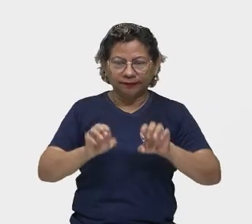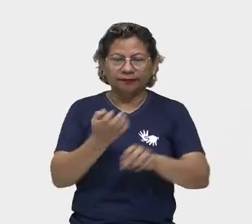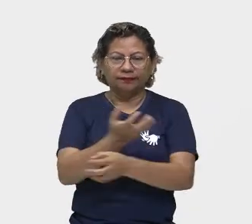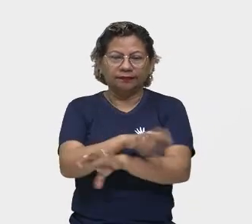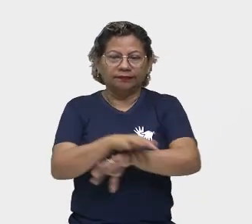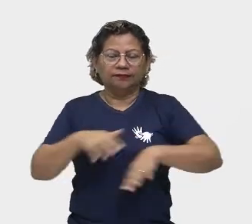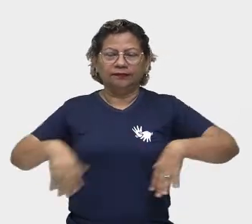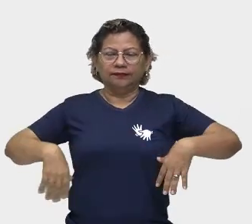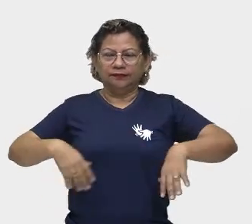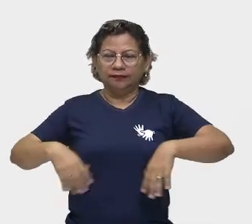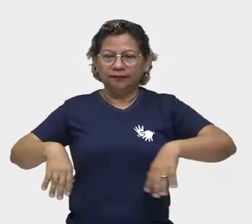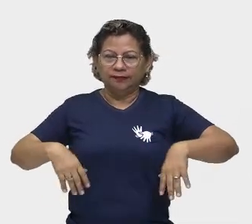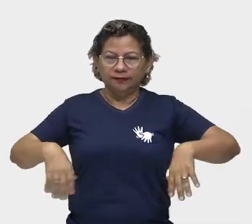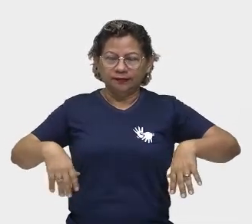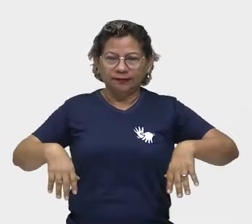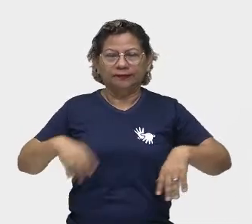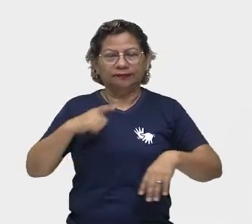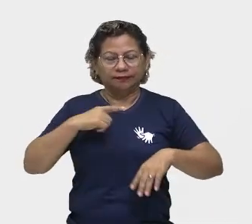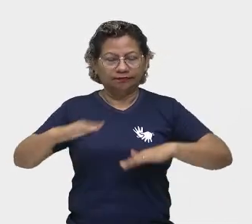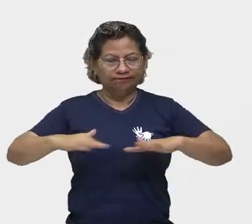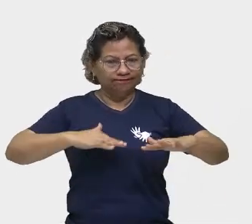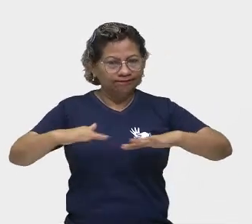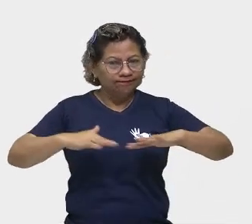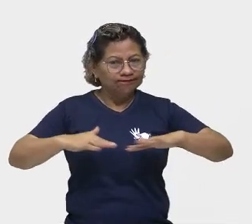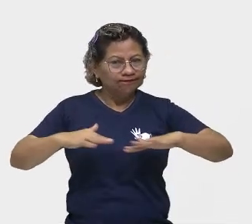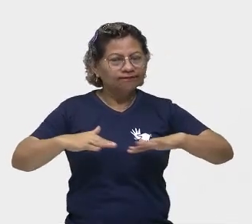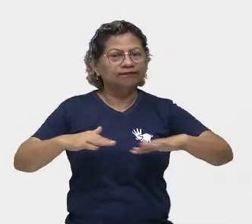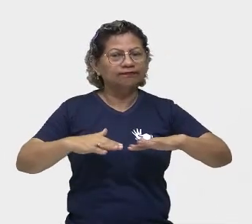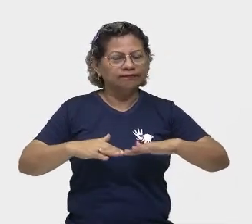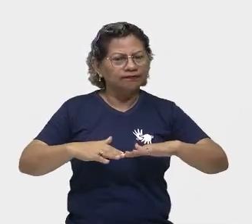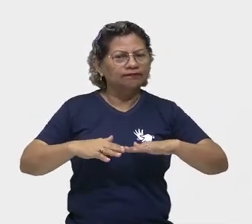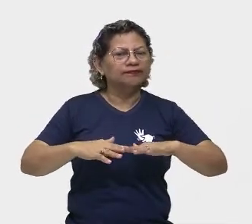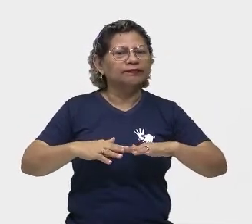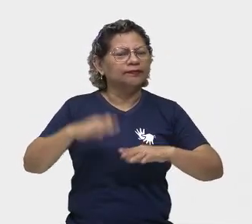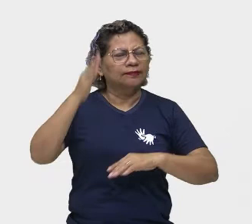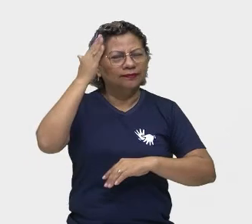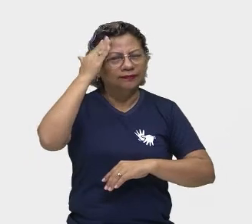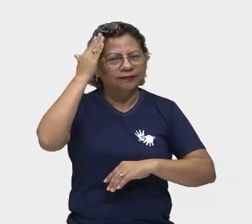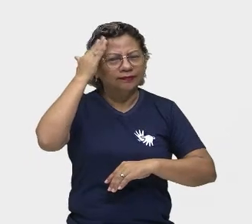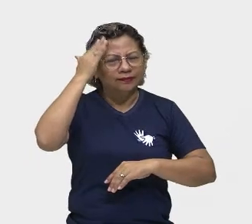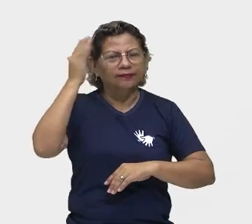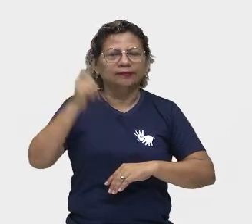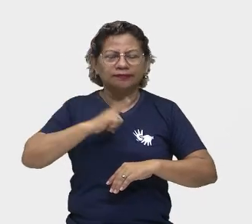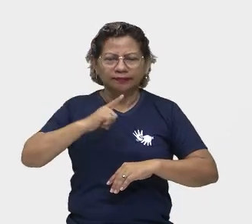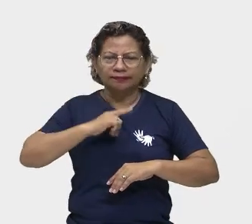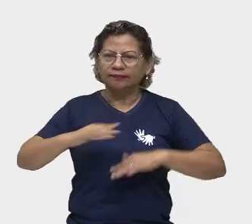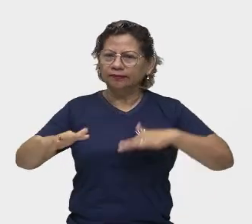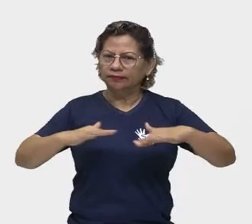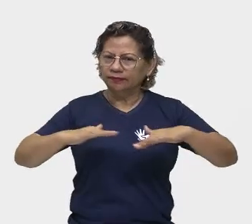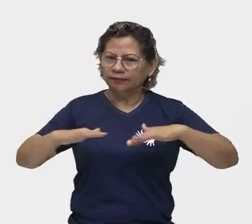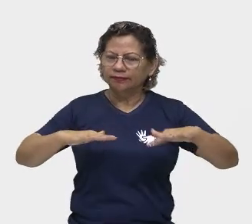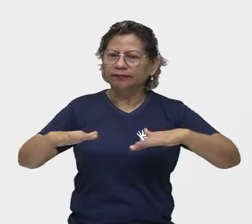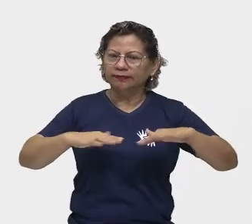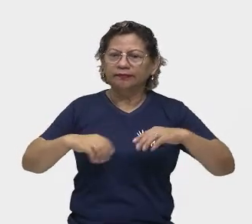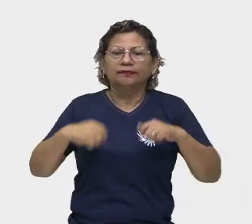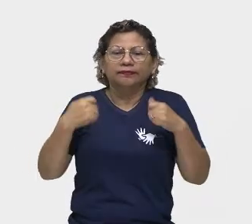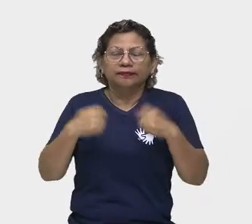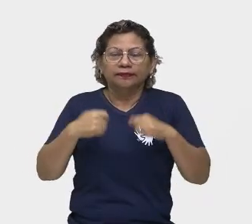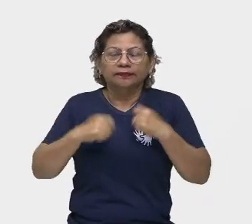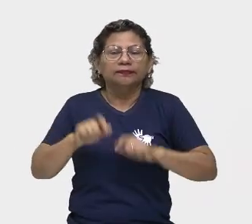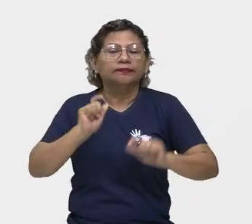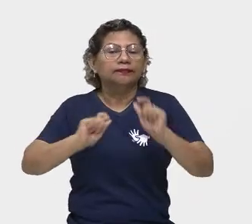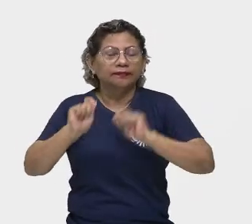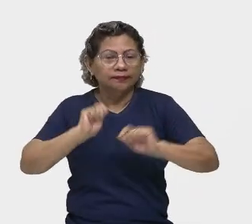esqueleto ósseo realizando ali um movimento mas nós já sabemos que pra movimentar é necessário que tem o sistema